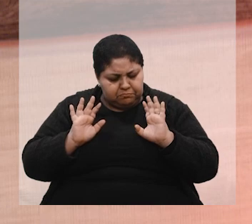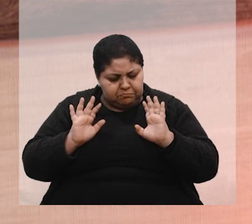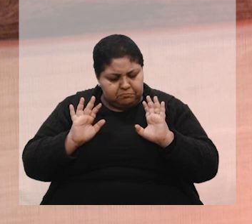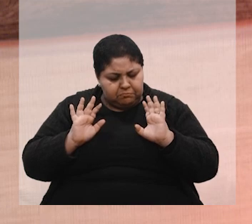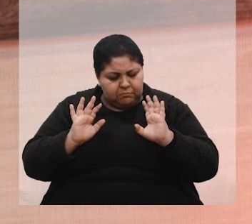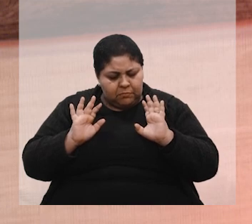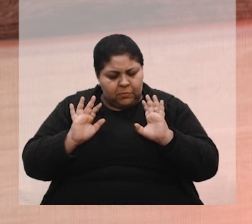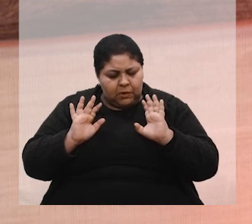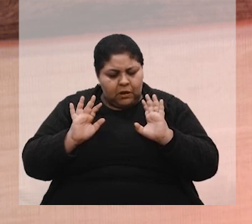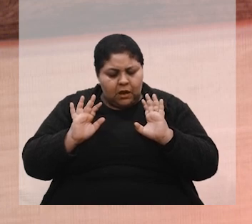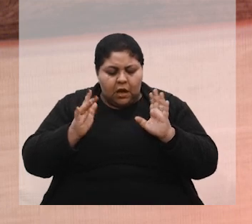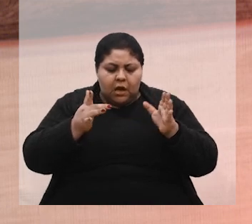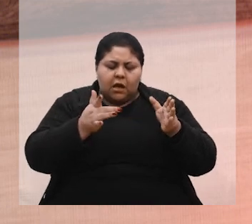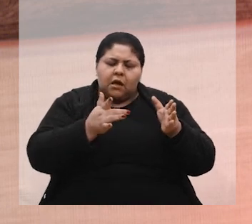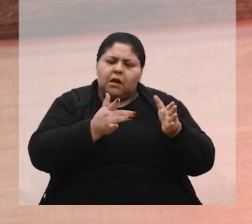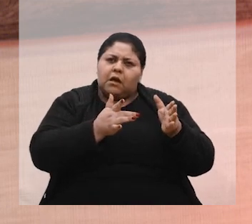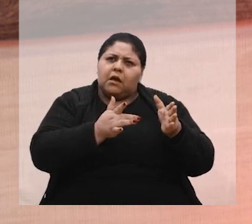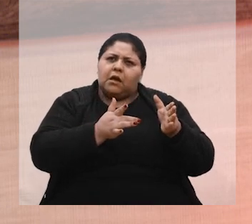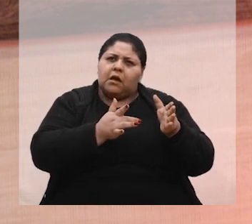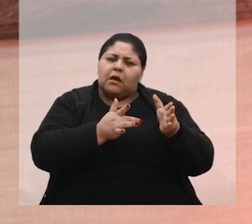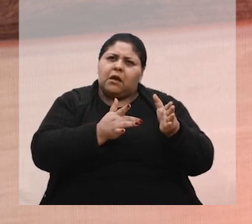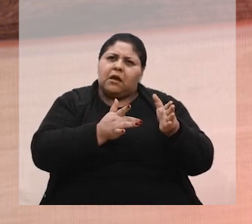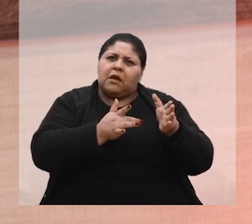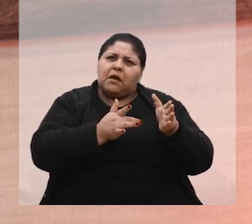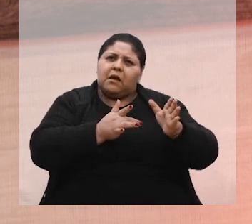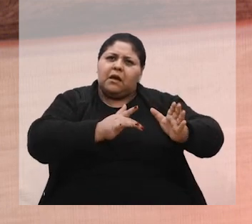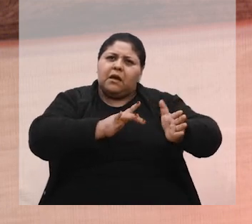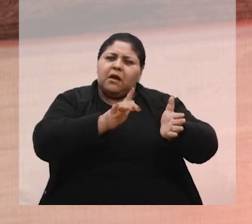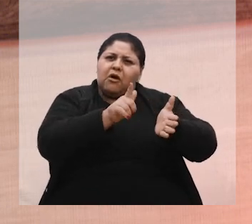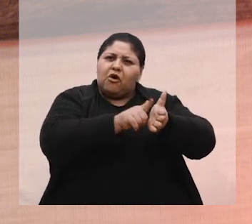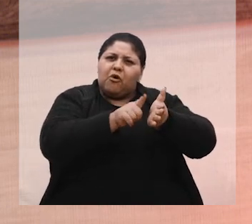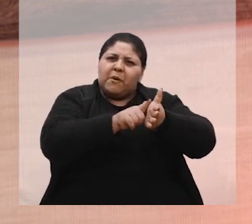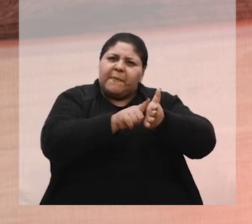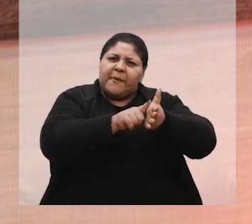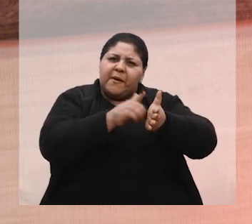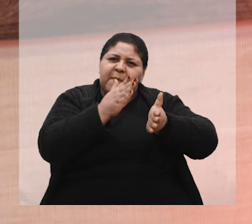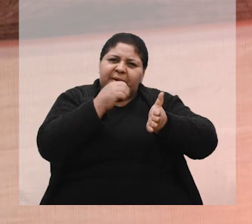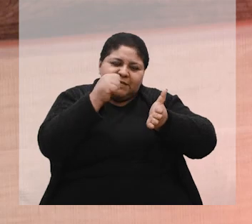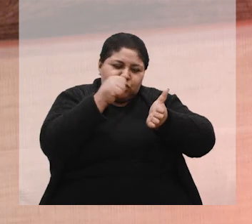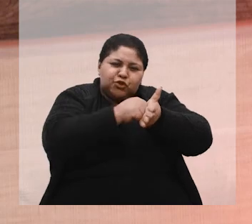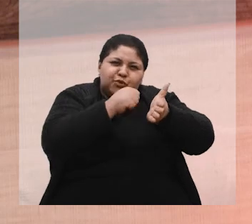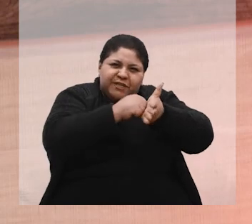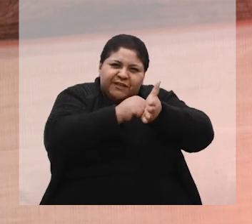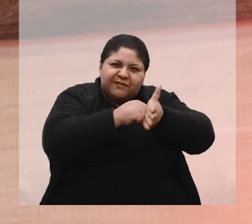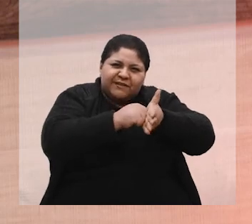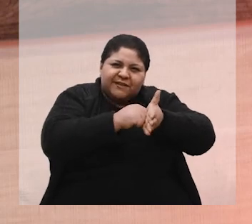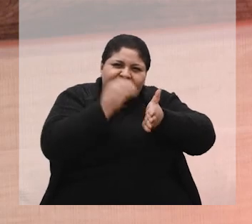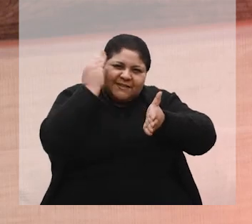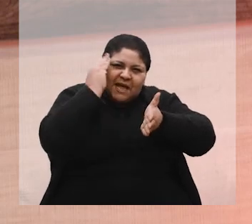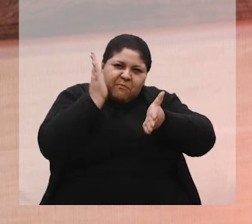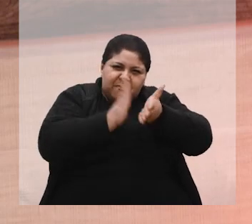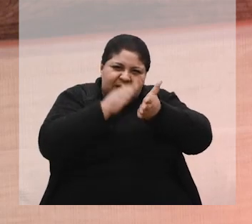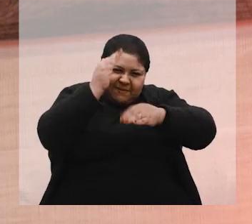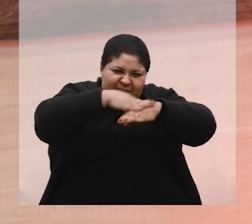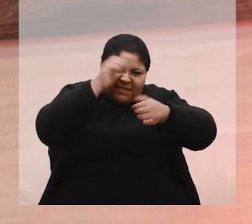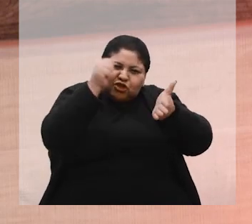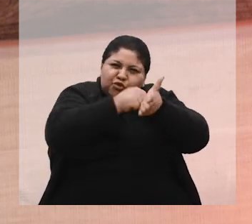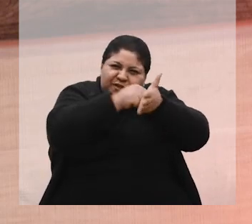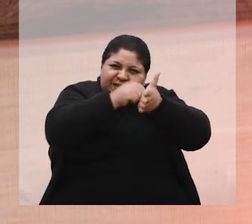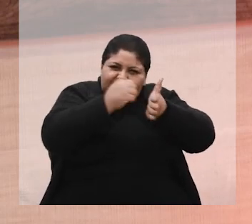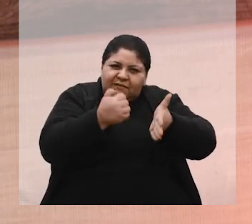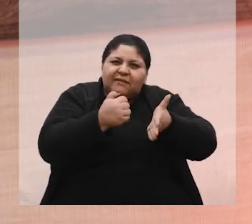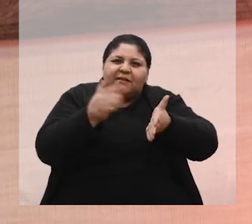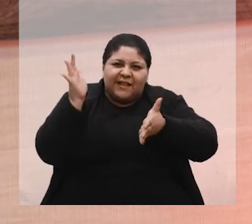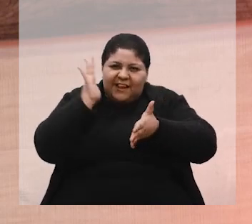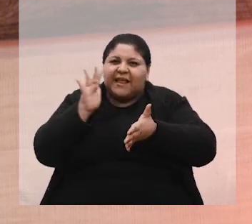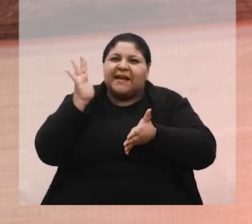E ele fica aquele papel mais durinho na capa, parece aquele formato meio jeans, assim, que fica a textura. É assim,